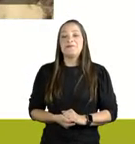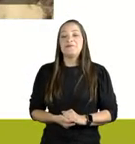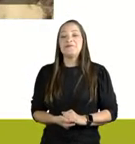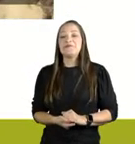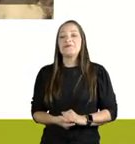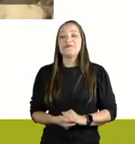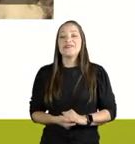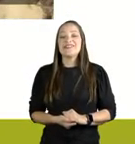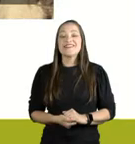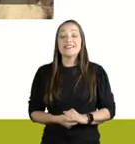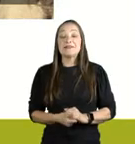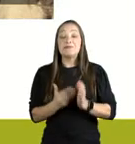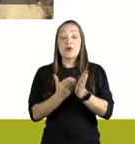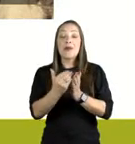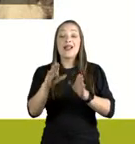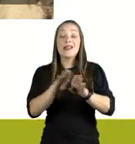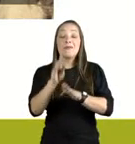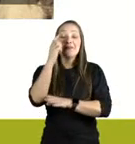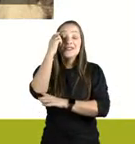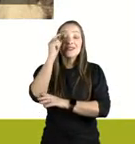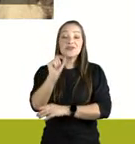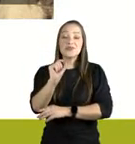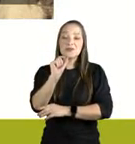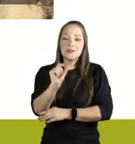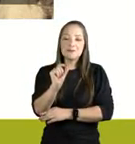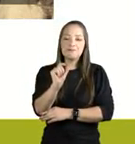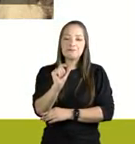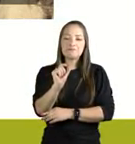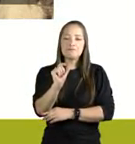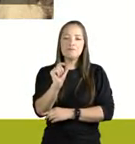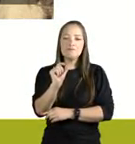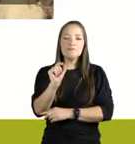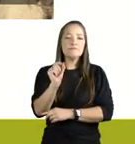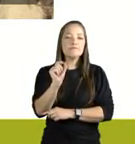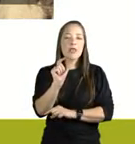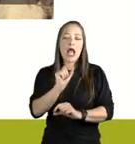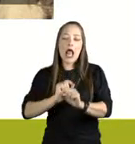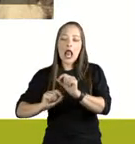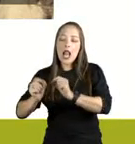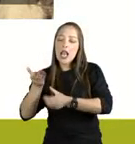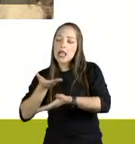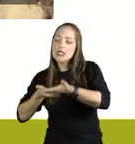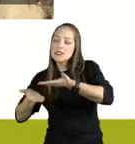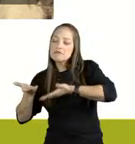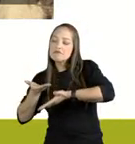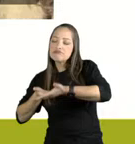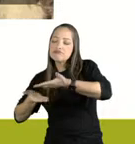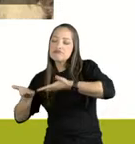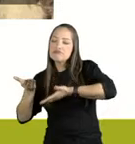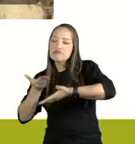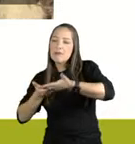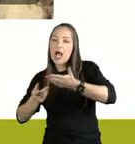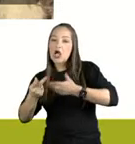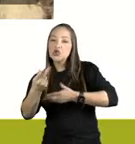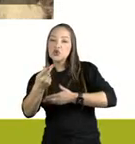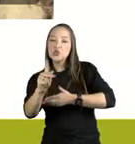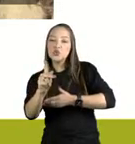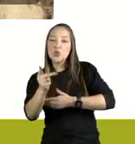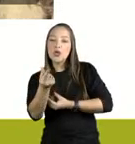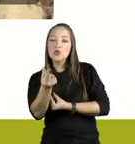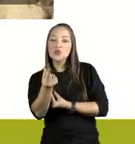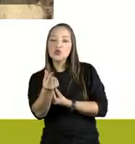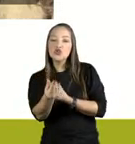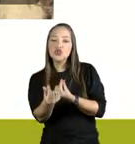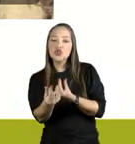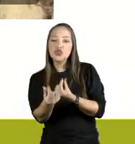Começo também pensando a relação com o dinheiro. Qual que é a relação com o dinheiro, da riqueza com a relação